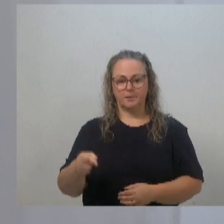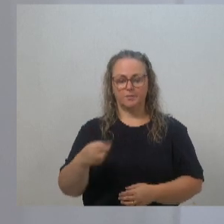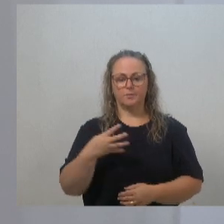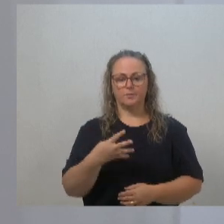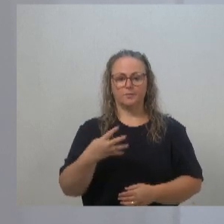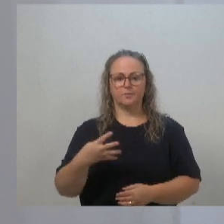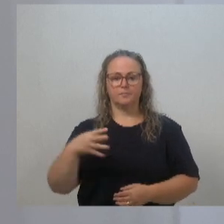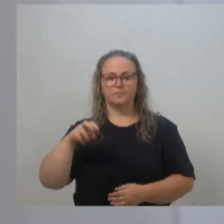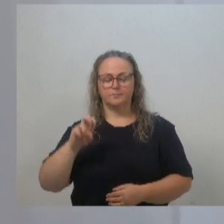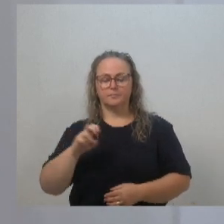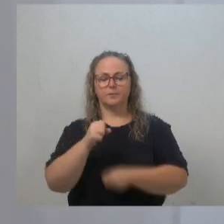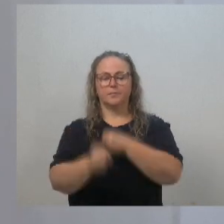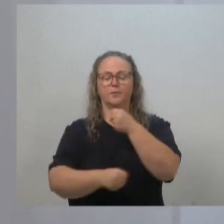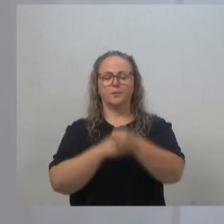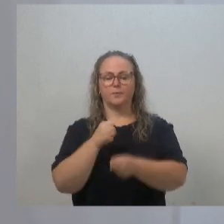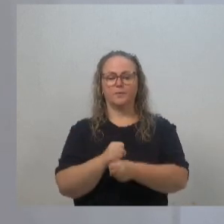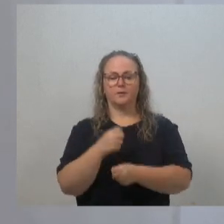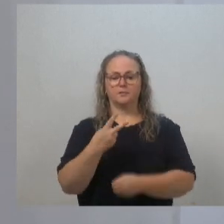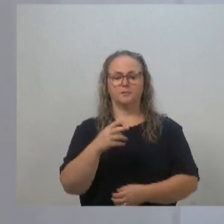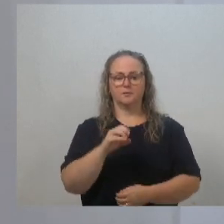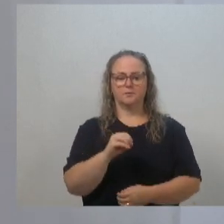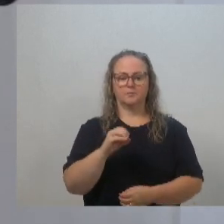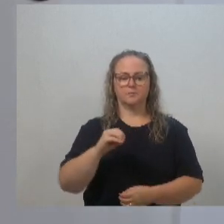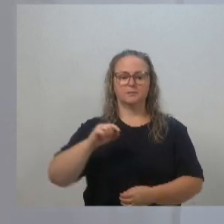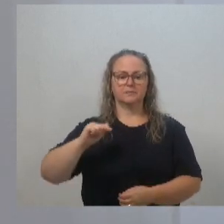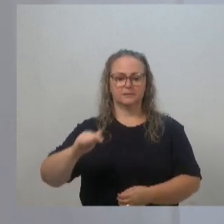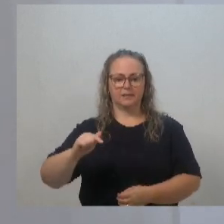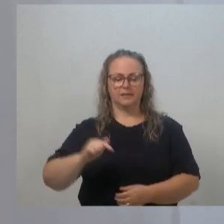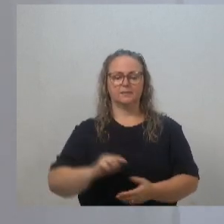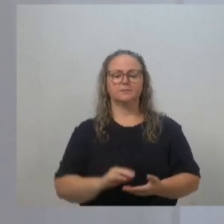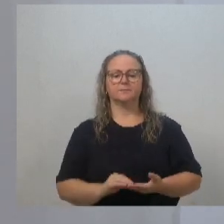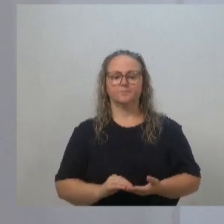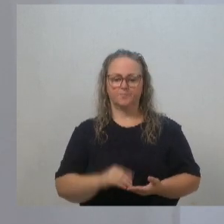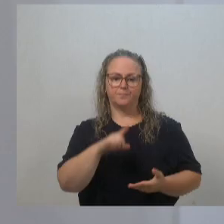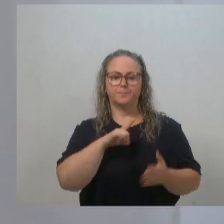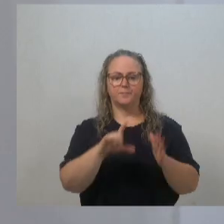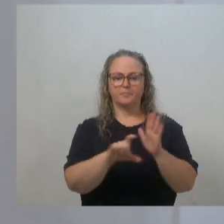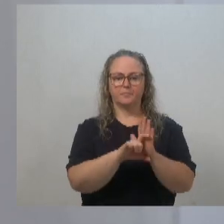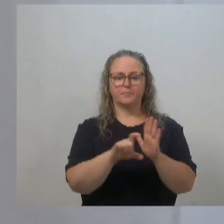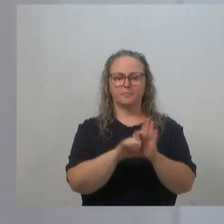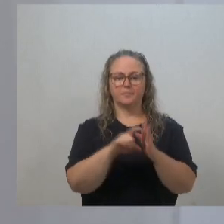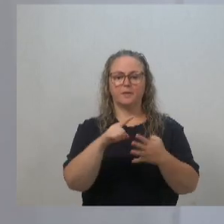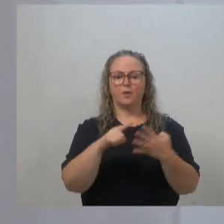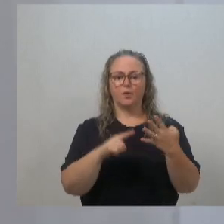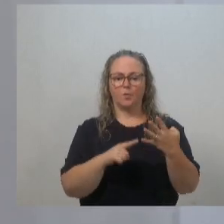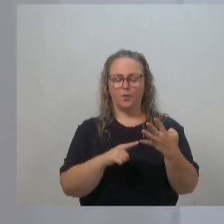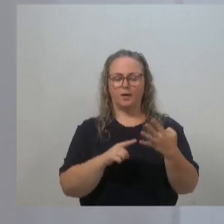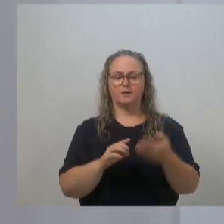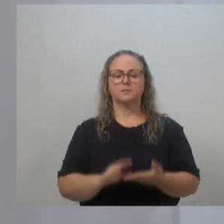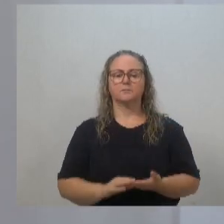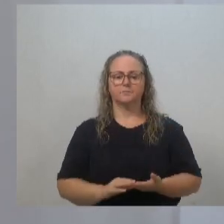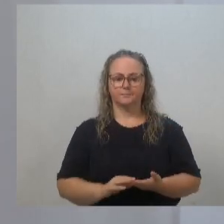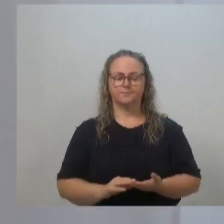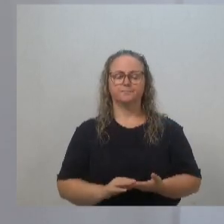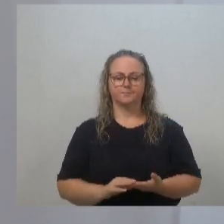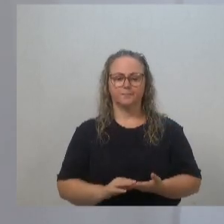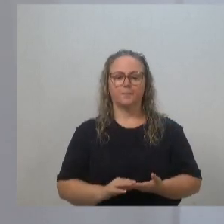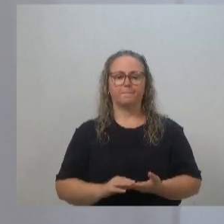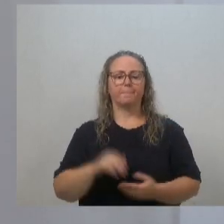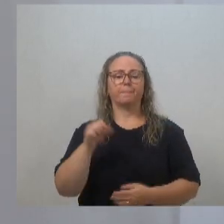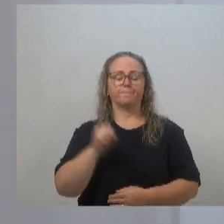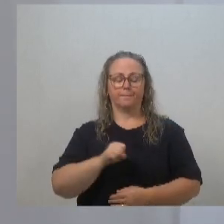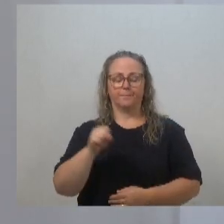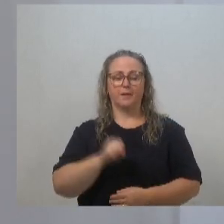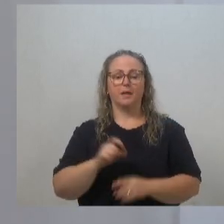11.445 de 2007, artigo 11b, parágrafo 4º. É facultado à entidade